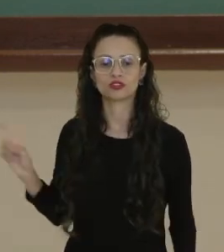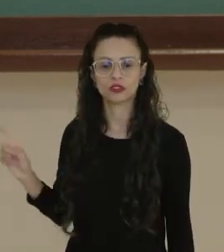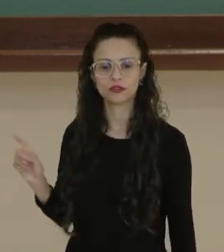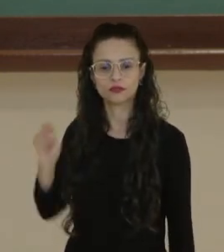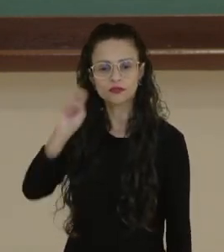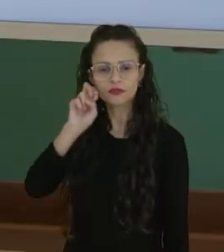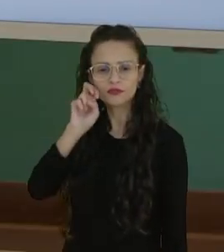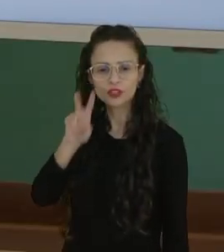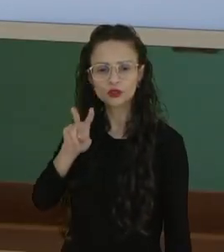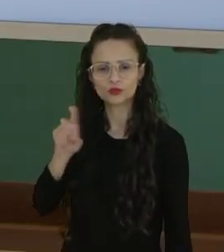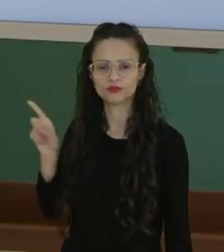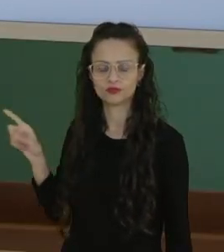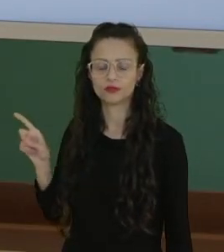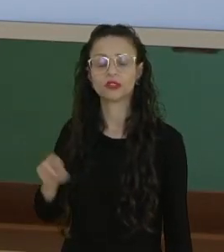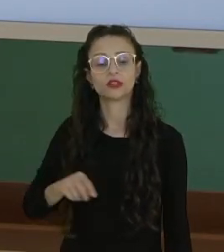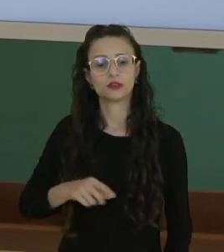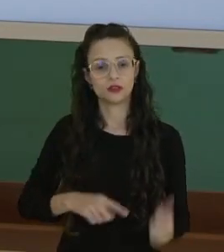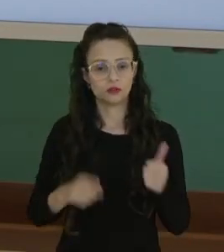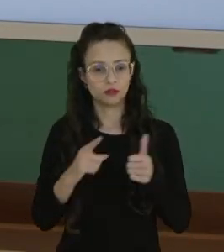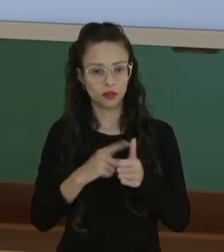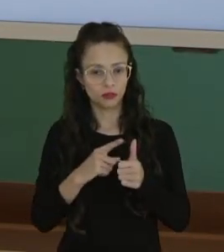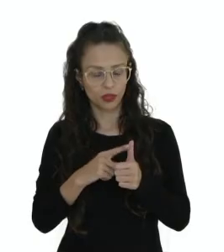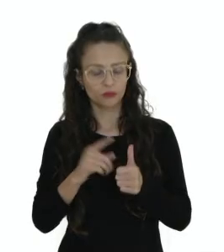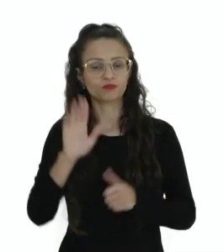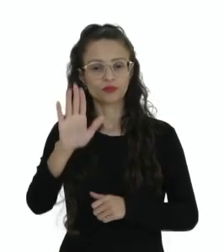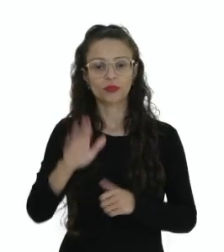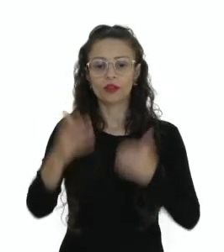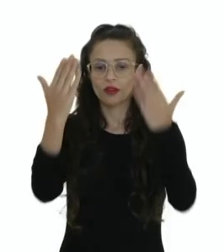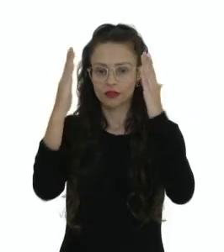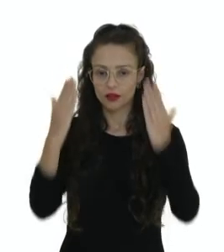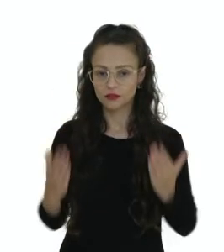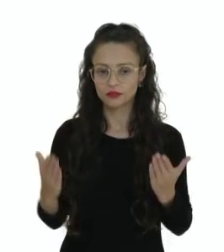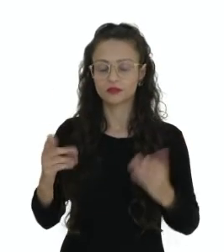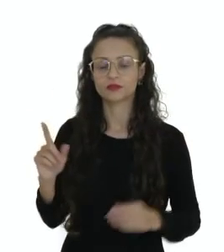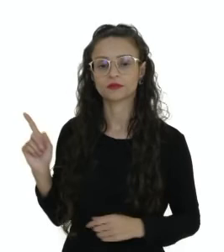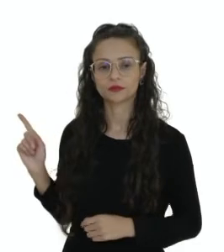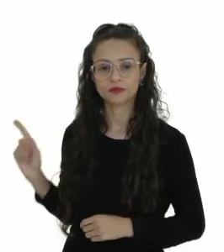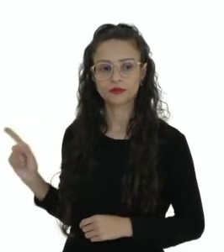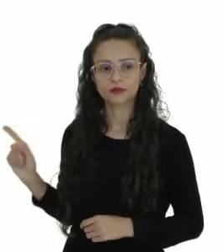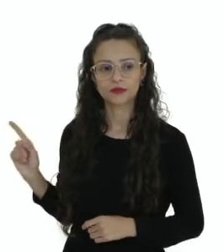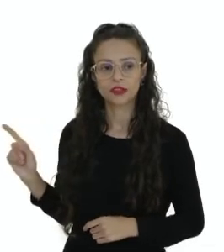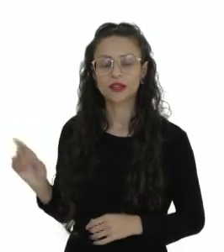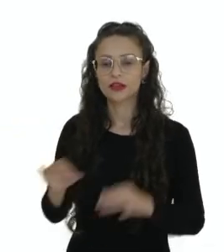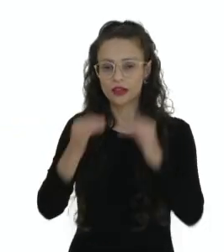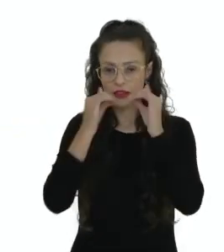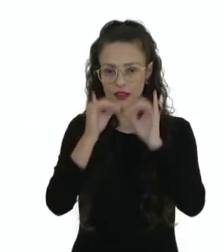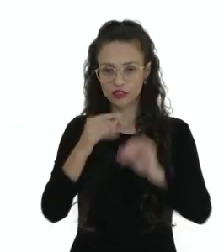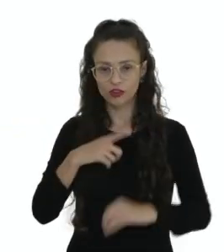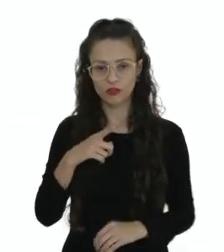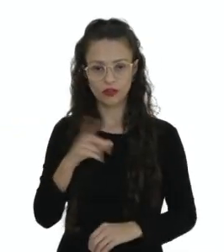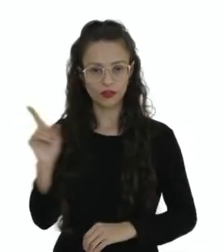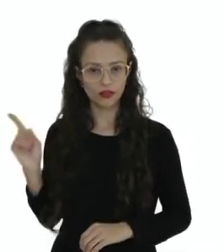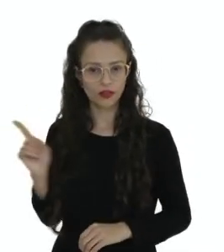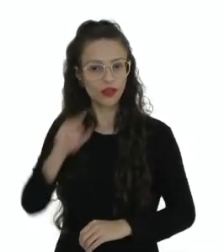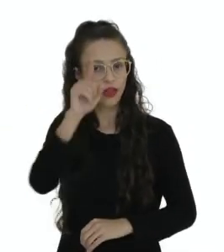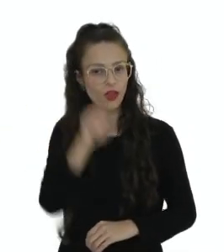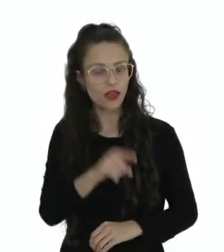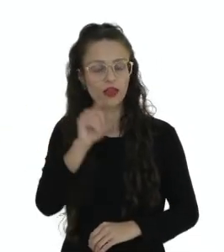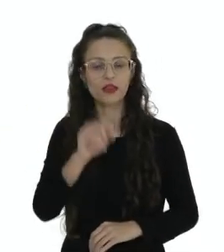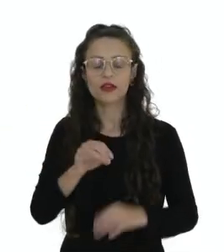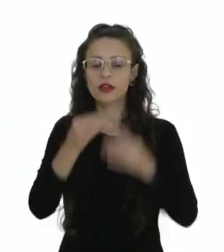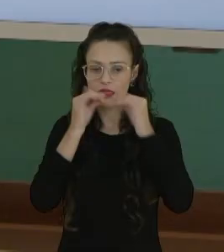aqui, né? Bem, primeiro, se você for analisar, né, a energia que a gente tem aqui é um tipo de